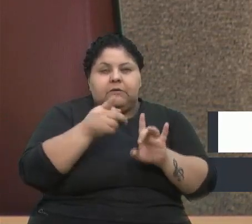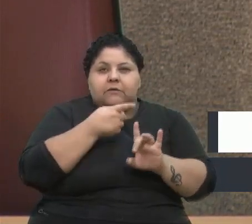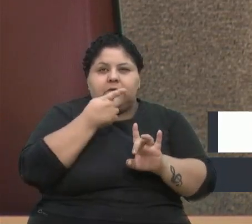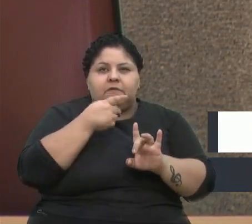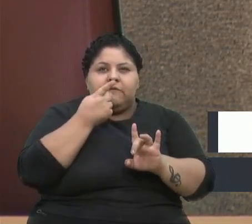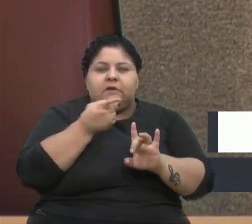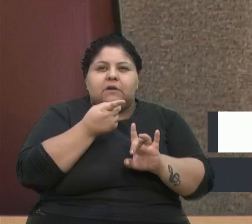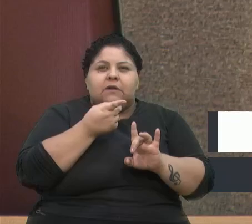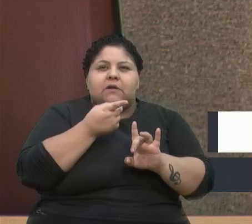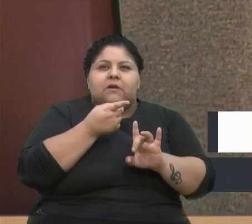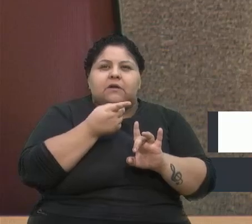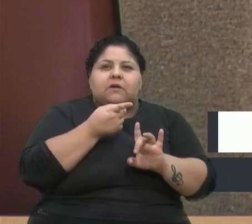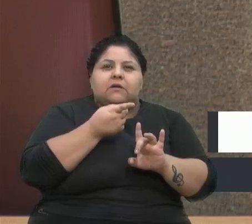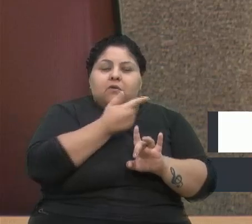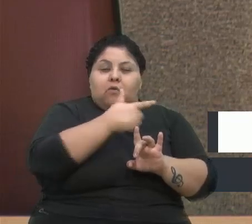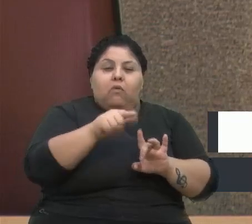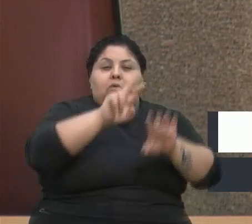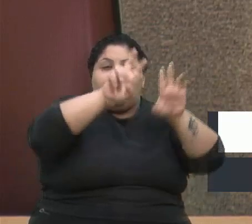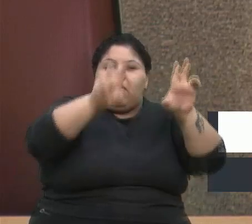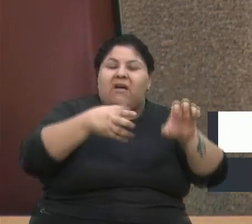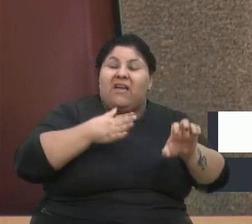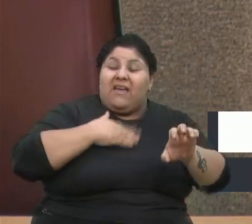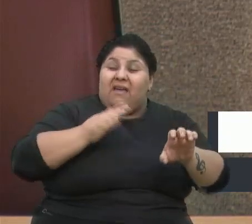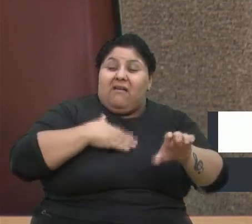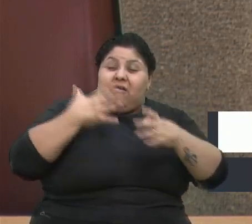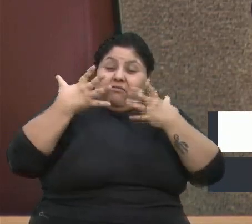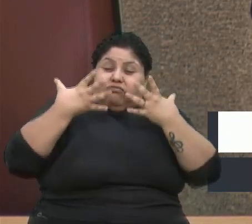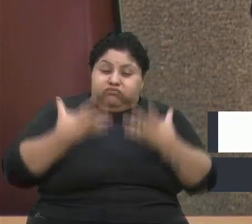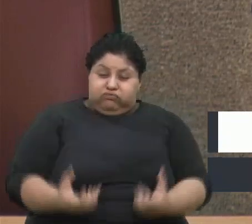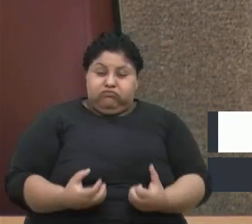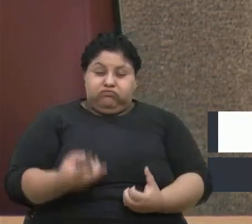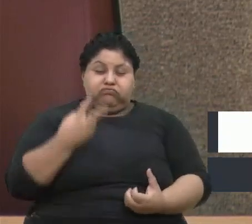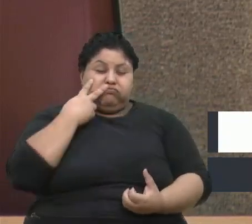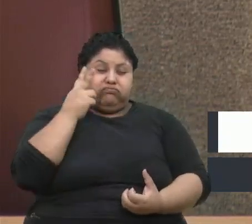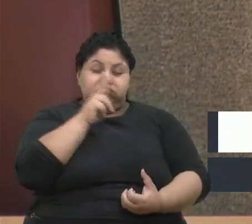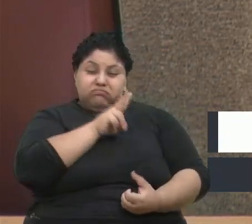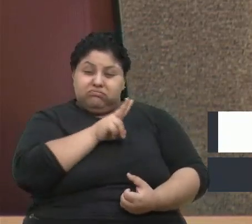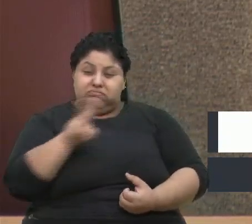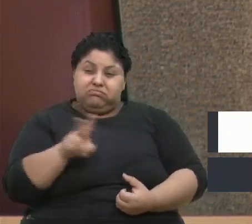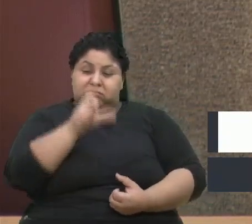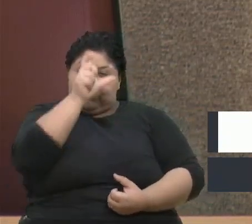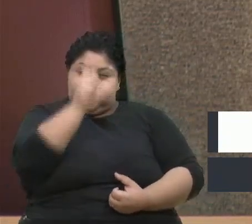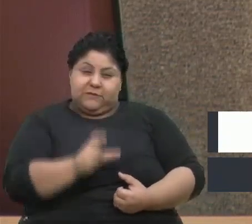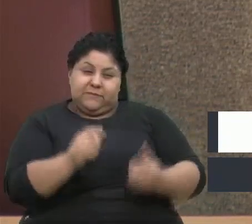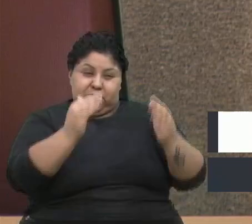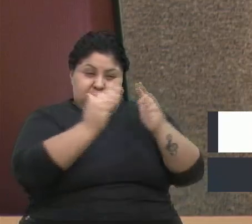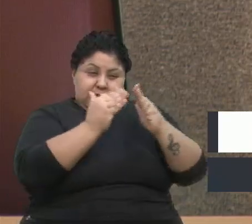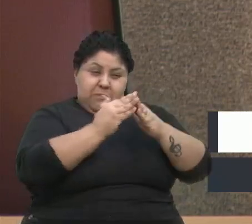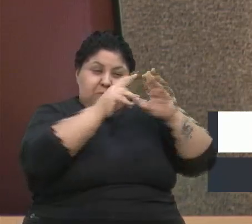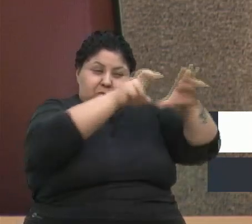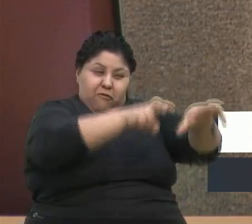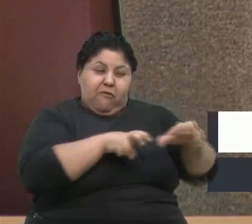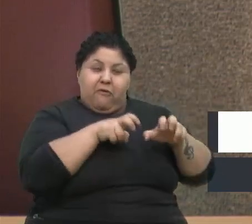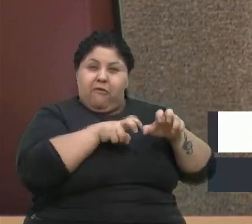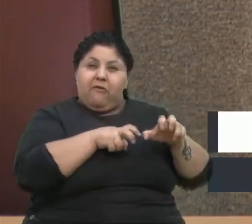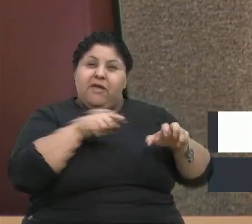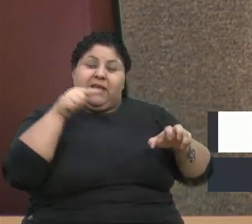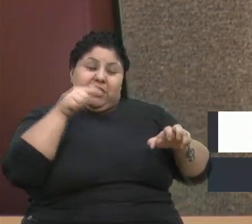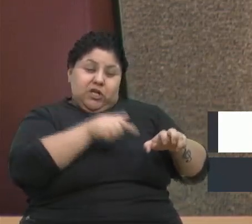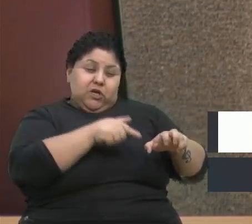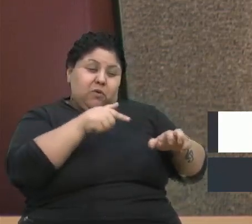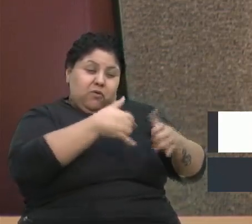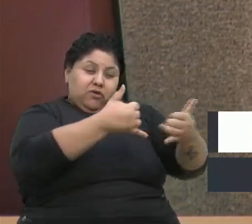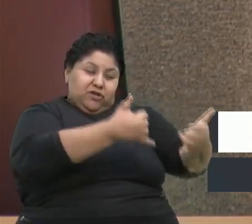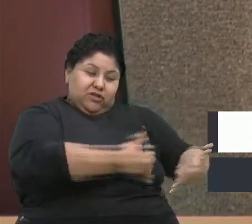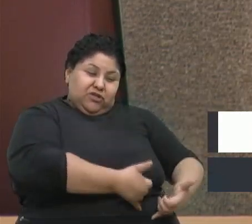seara, que assim, eu estou cansado de ver o pessoal que mora no interior, que está sofrendo